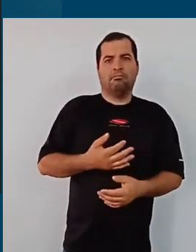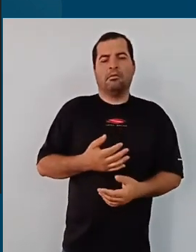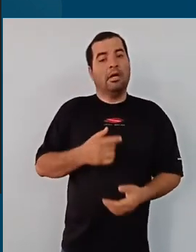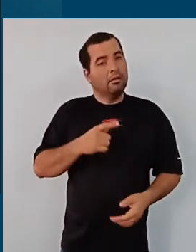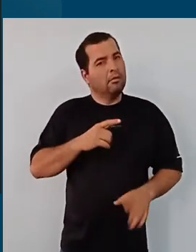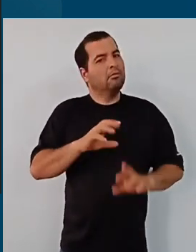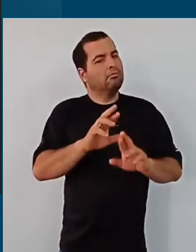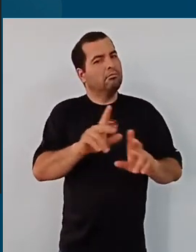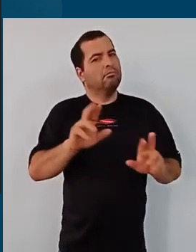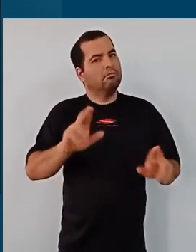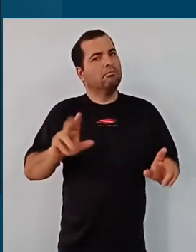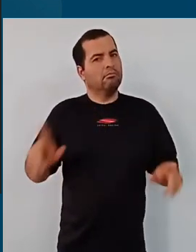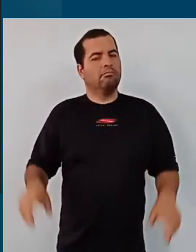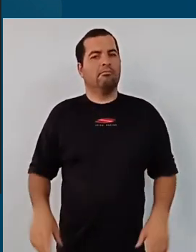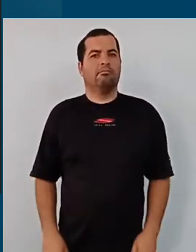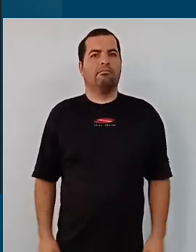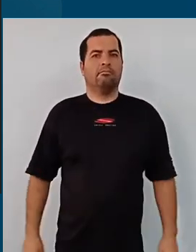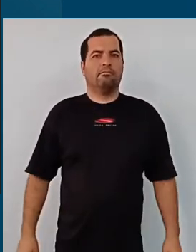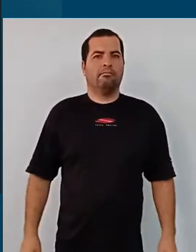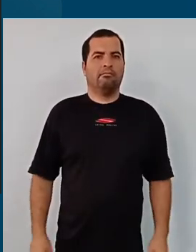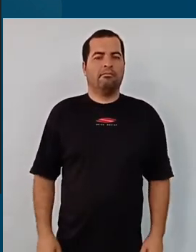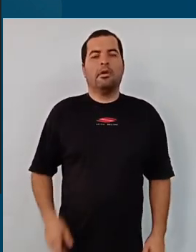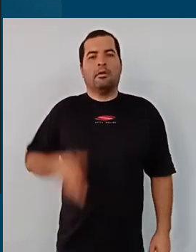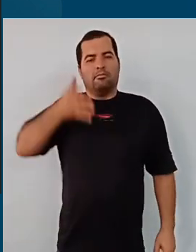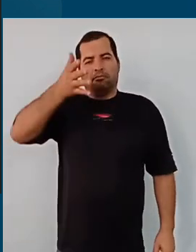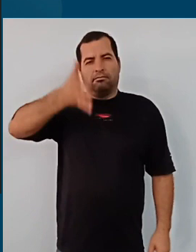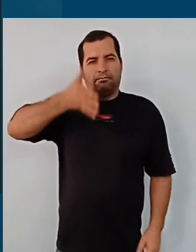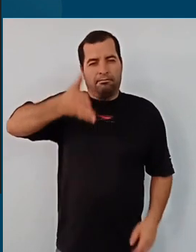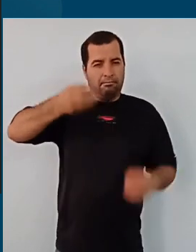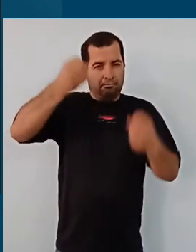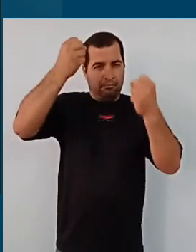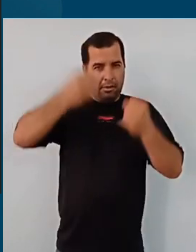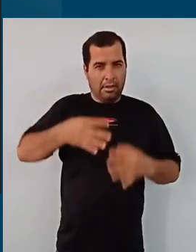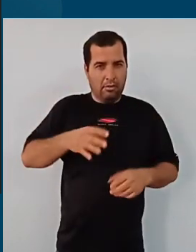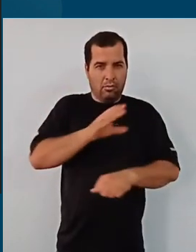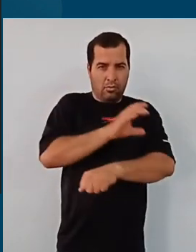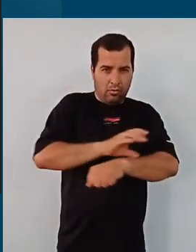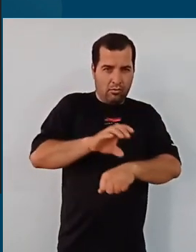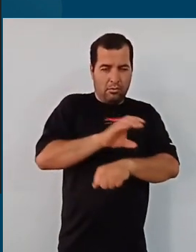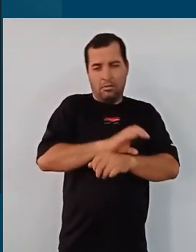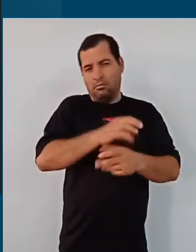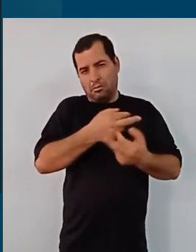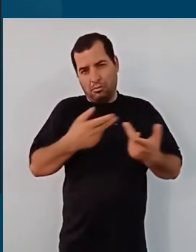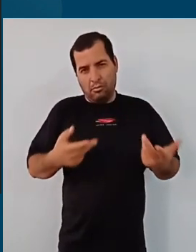seja, o discurso da formação